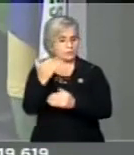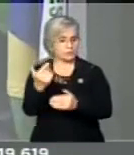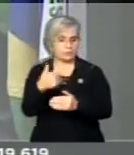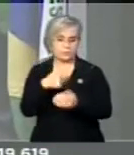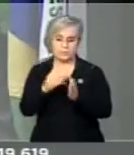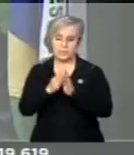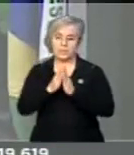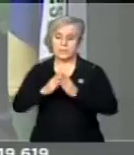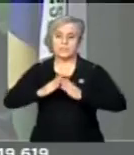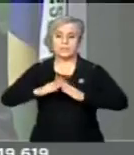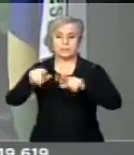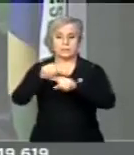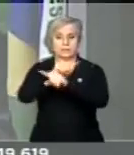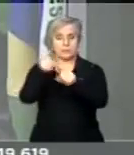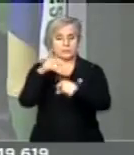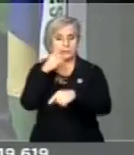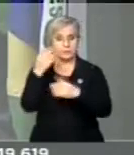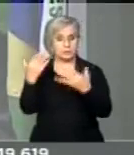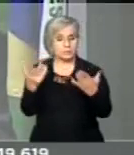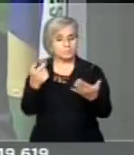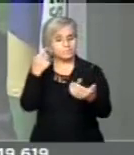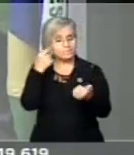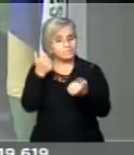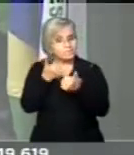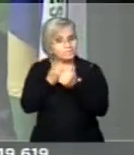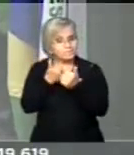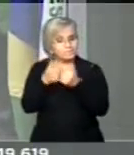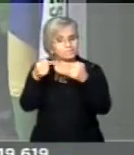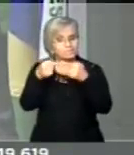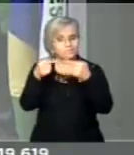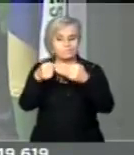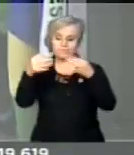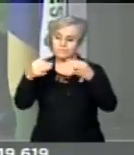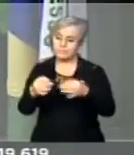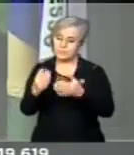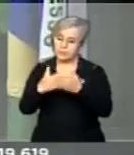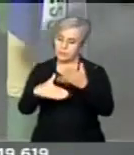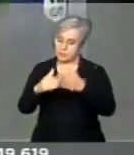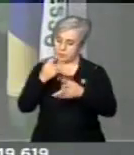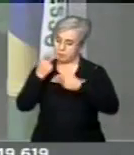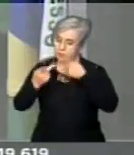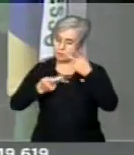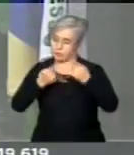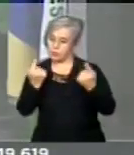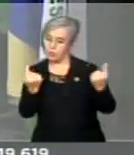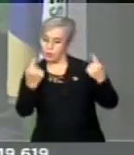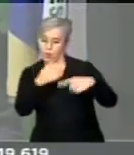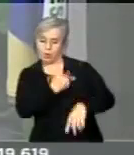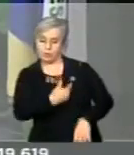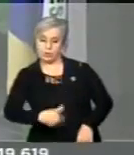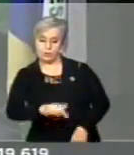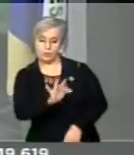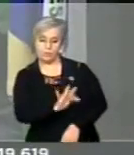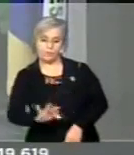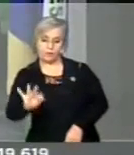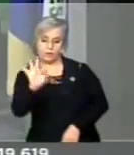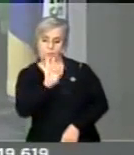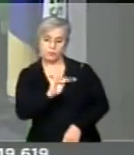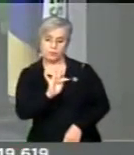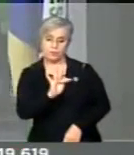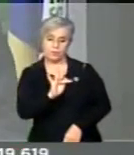peço aos senhores parlamentares nessa hora é coerência, para que tudo aquilo que nós falamos a respeito do governo federal e do